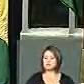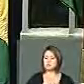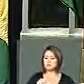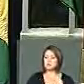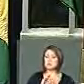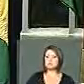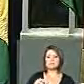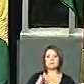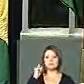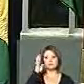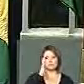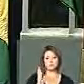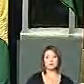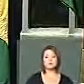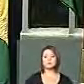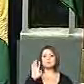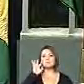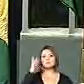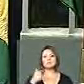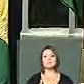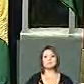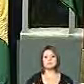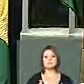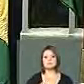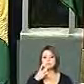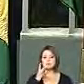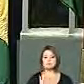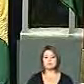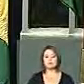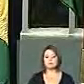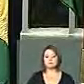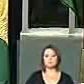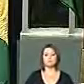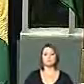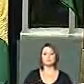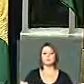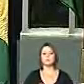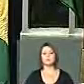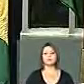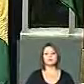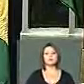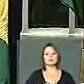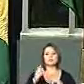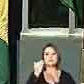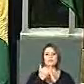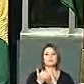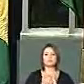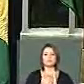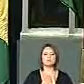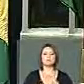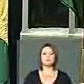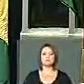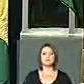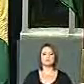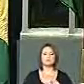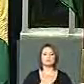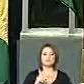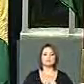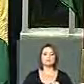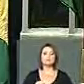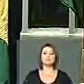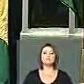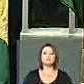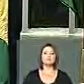brasileira. O Brasil decidiu implementar num novo patamar ainda aquelas mudanças